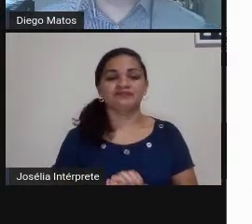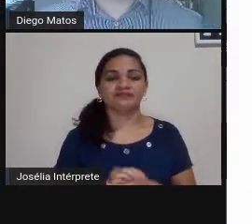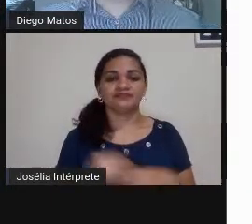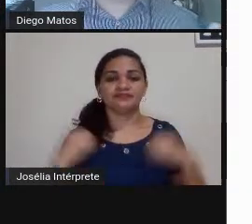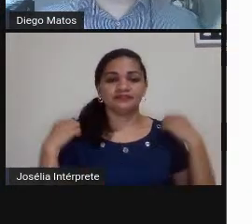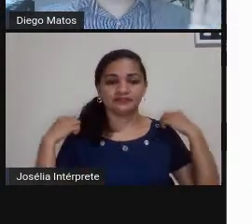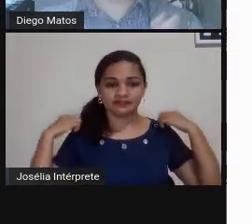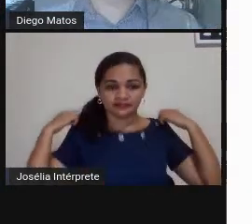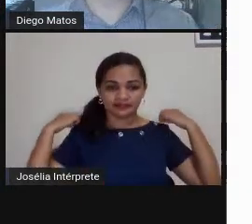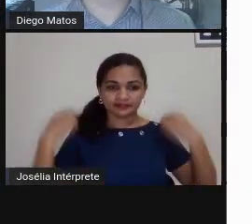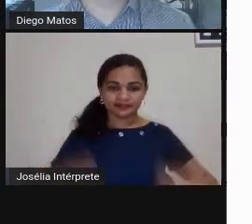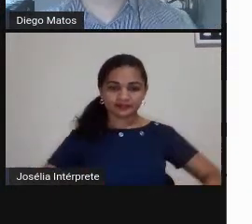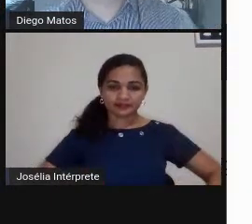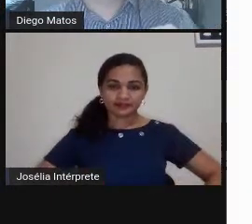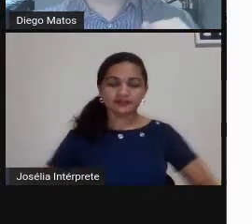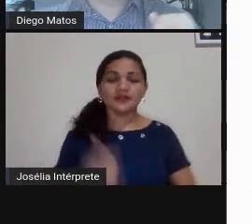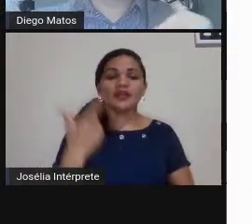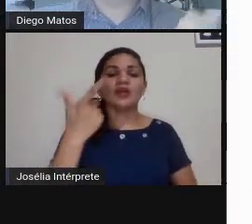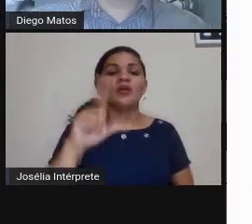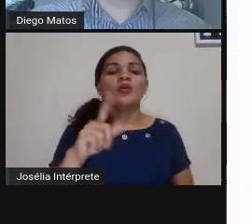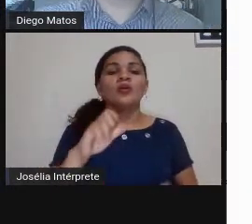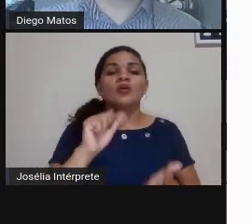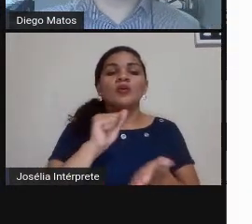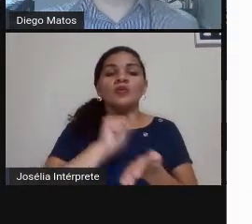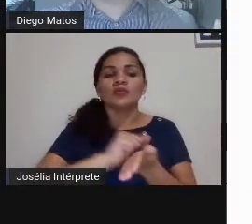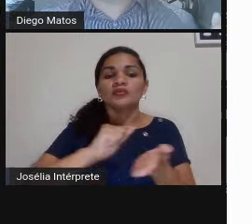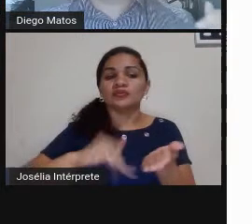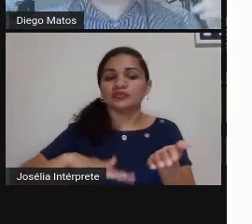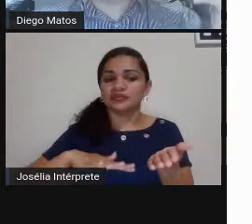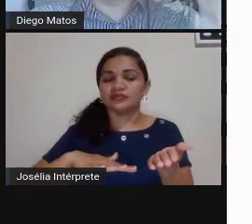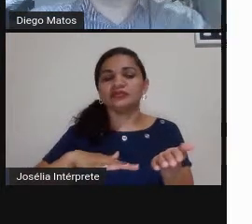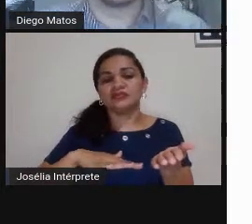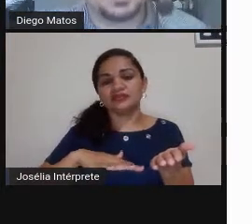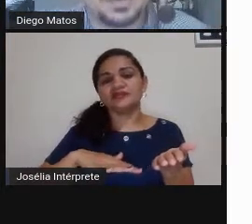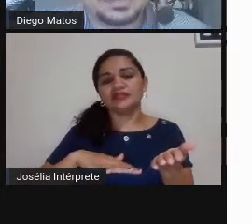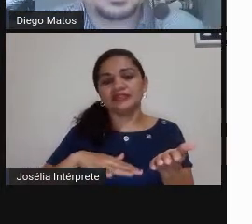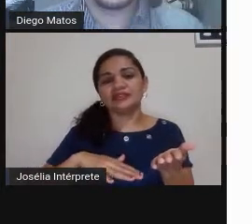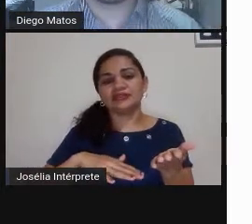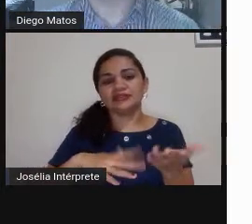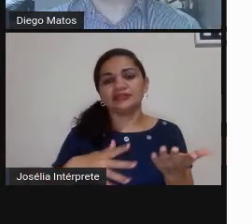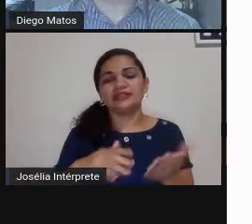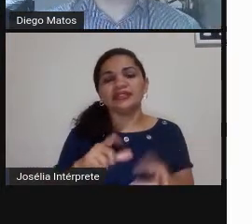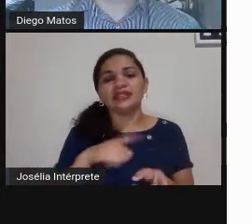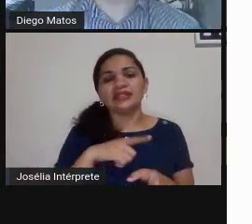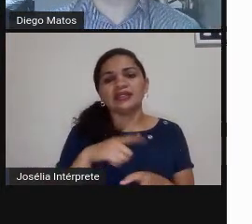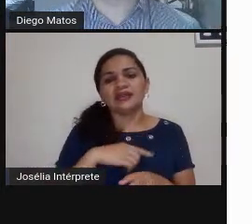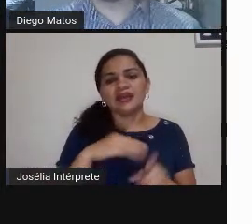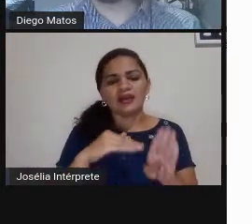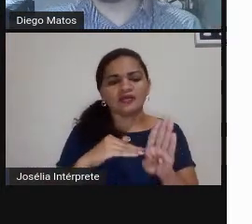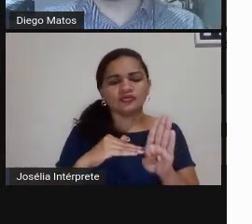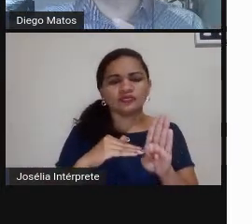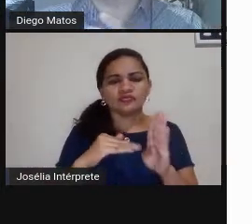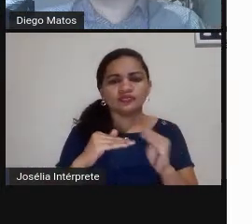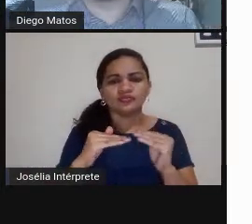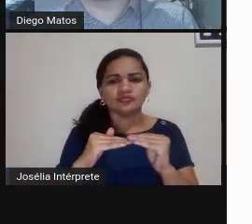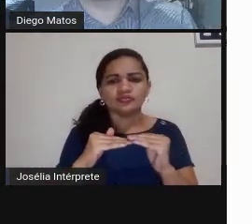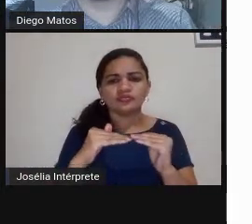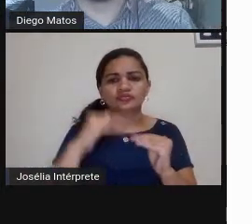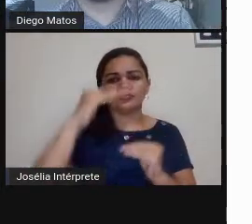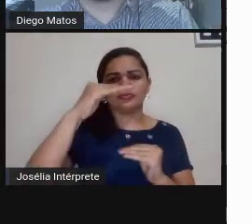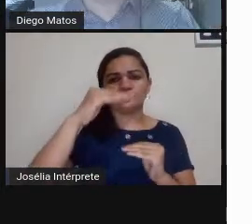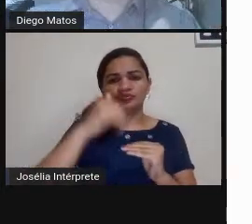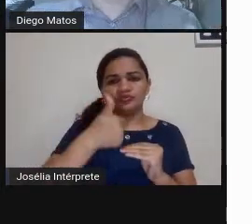a gente vai para uma outra atividade e quando ela tem acima de 10 megawatts de potência instalada